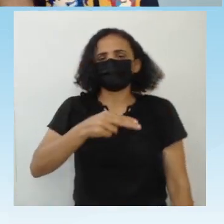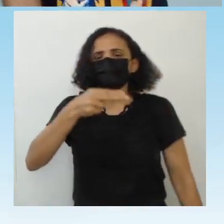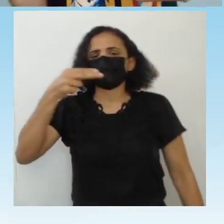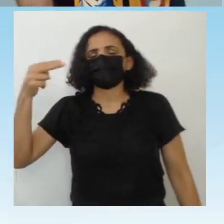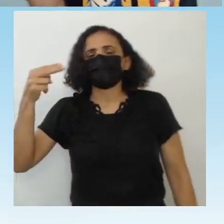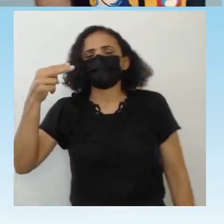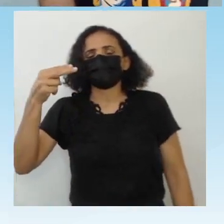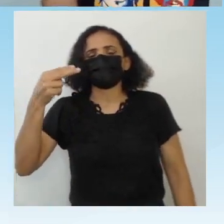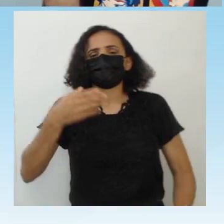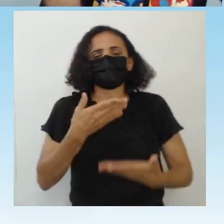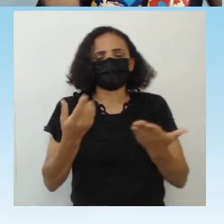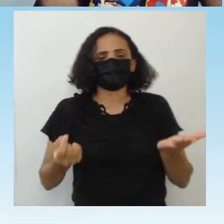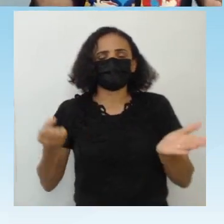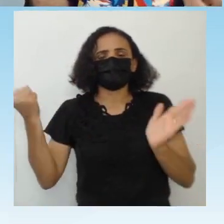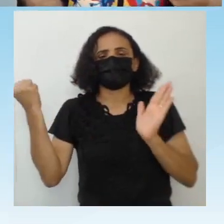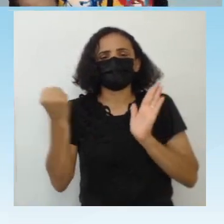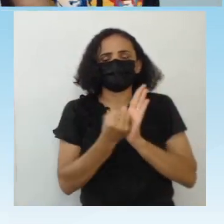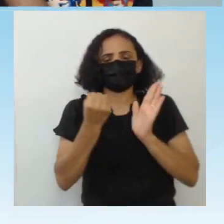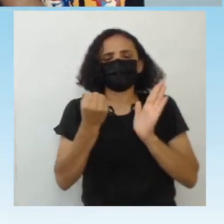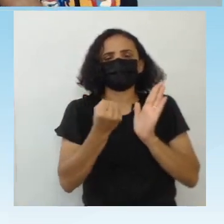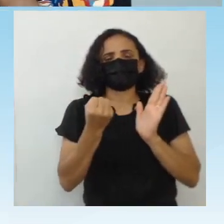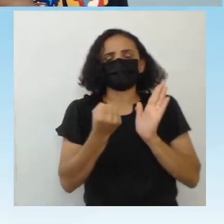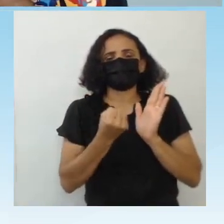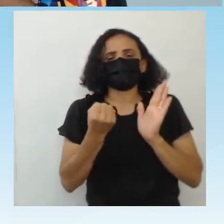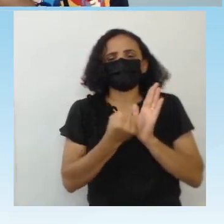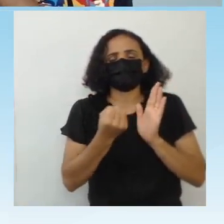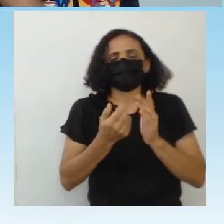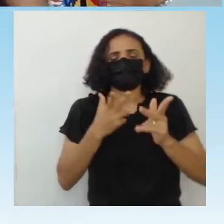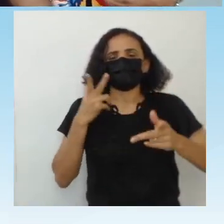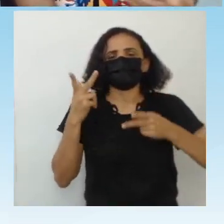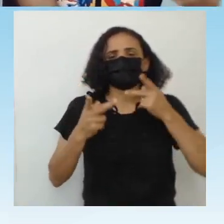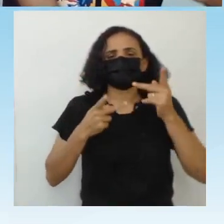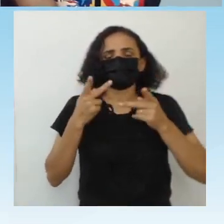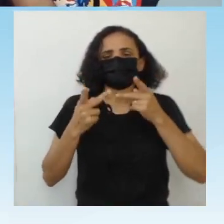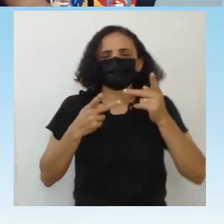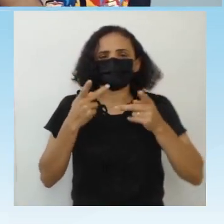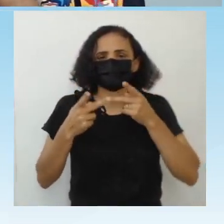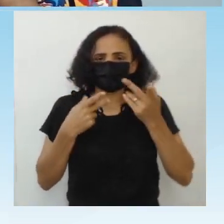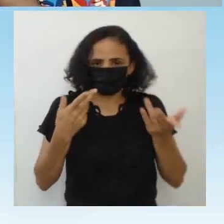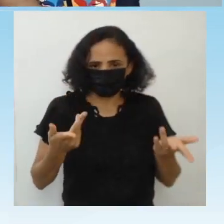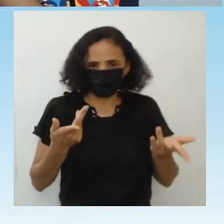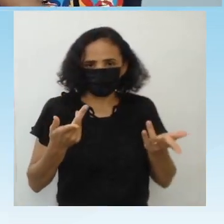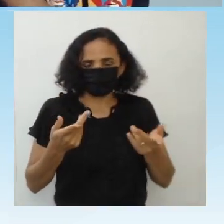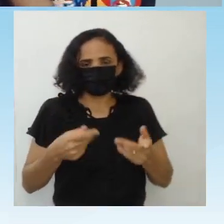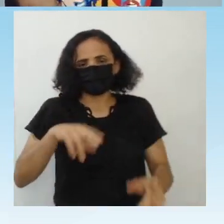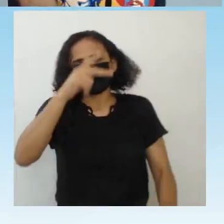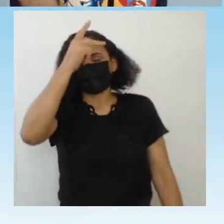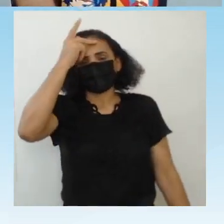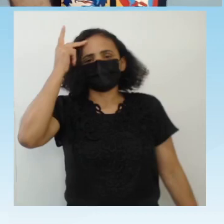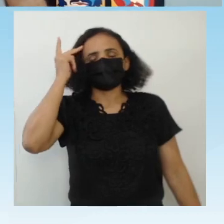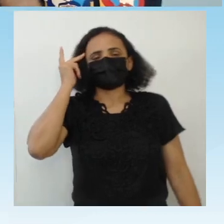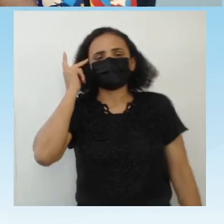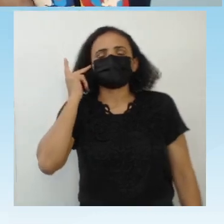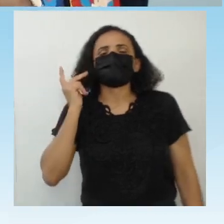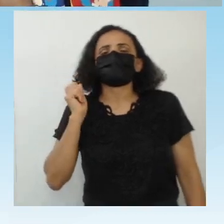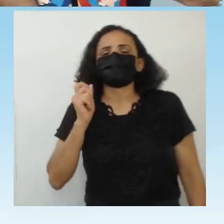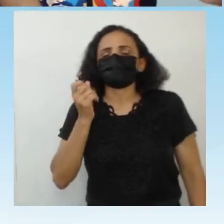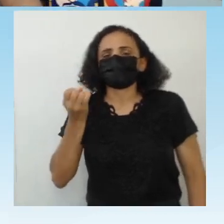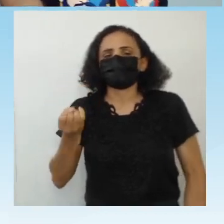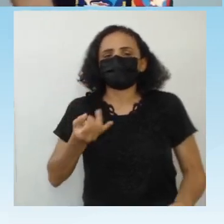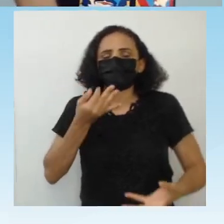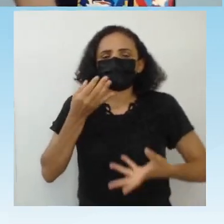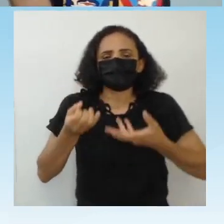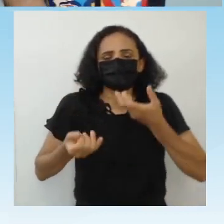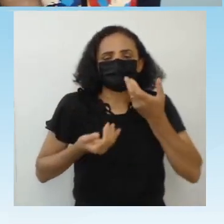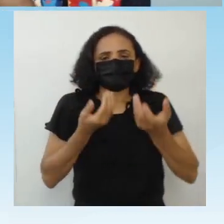sendo uma marca do falar nordestino, que é do personagem, que é da